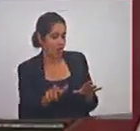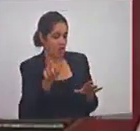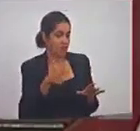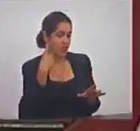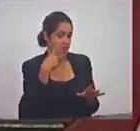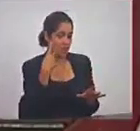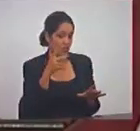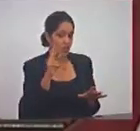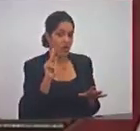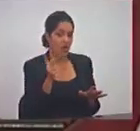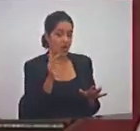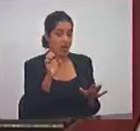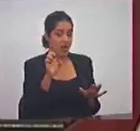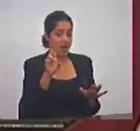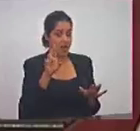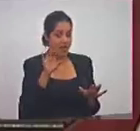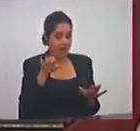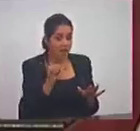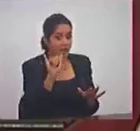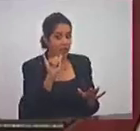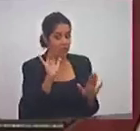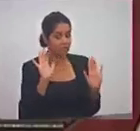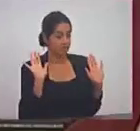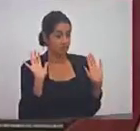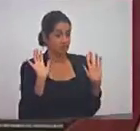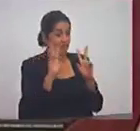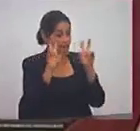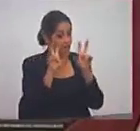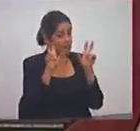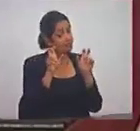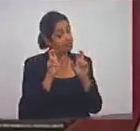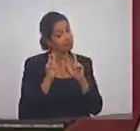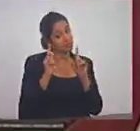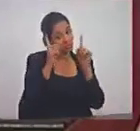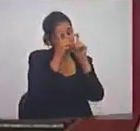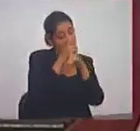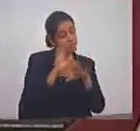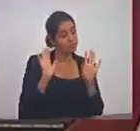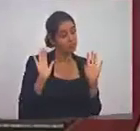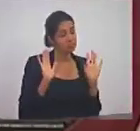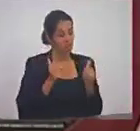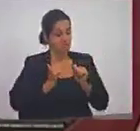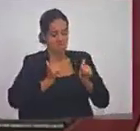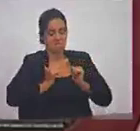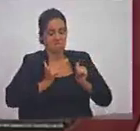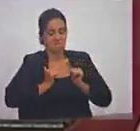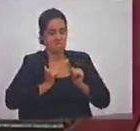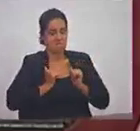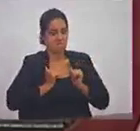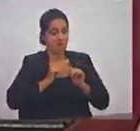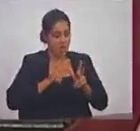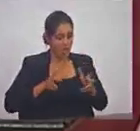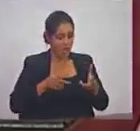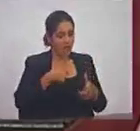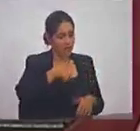pelas redes sociais, o pessoal da cidade, sobre esse assunto, principalmente os seus eleitores. E aqui dentro nós temos que ter uma atitude, ou que seja